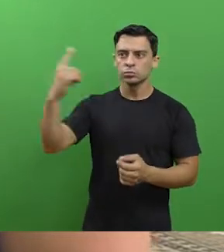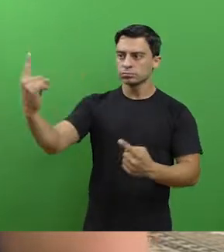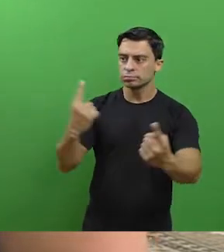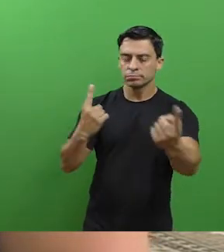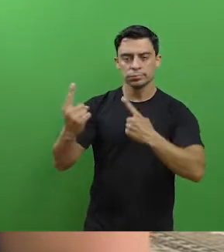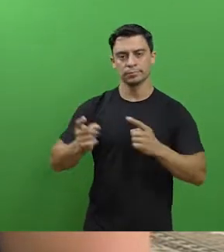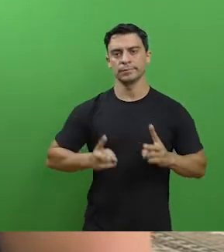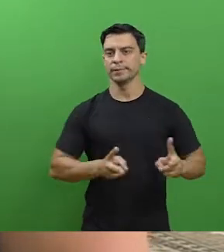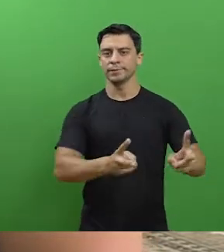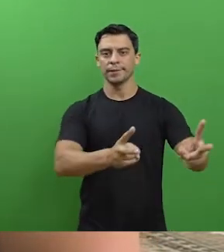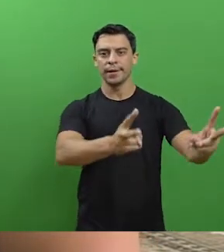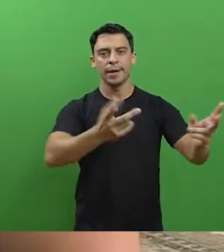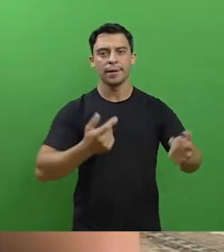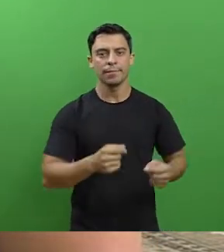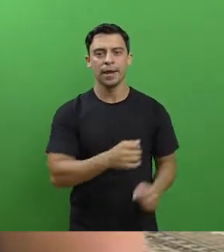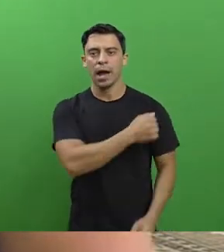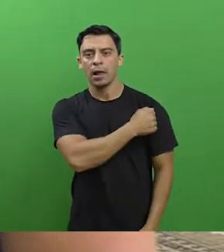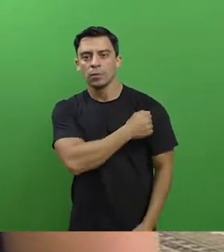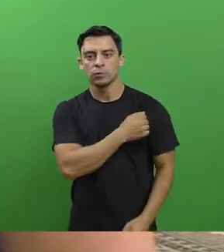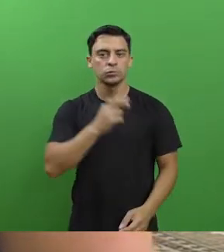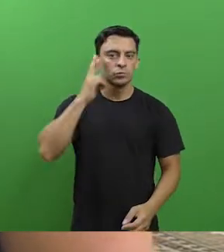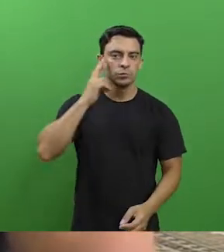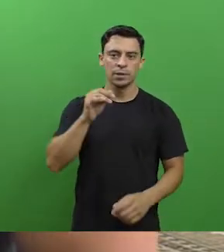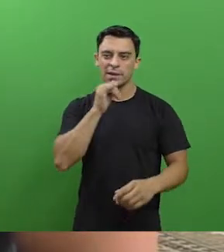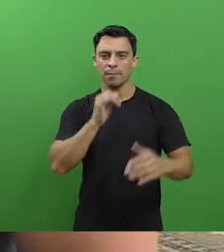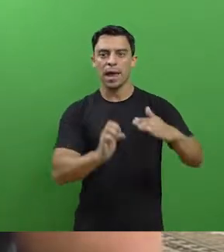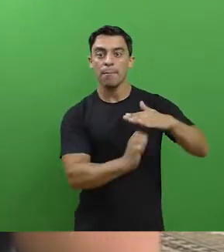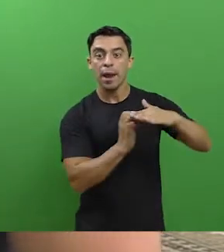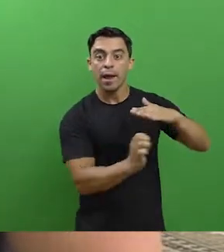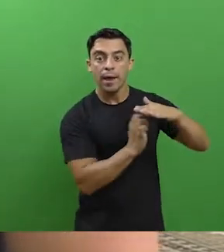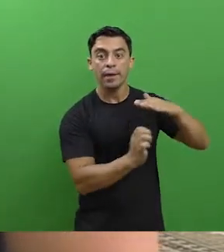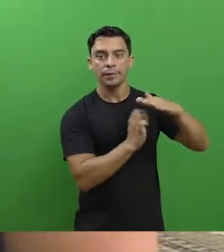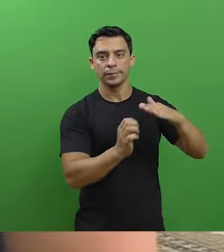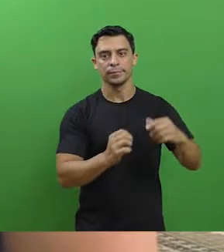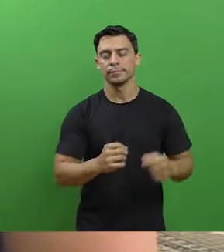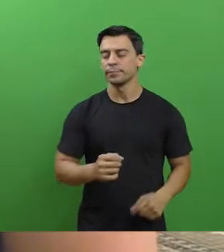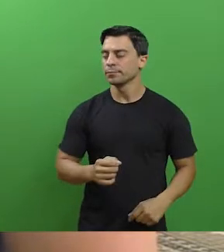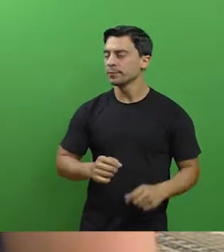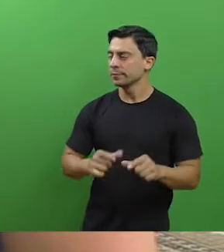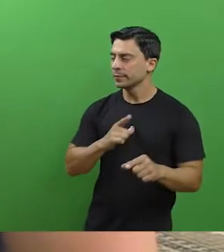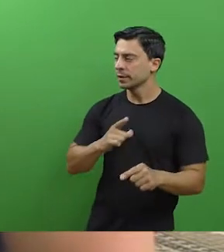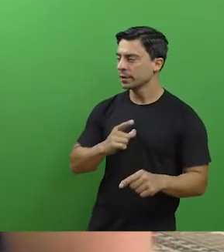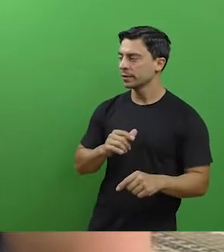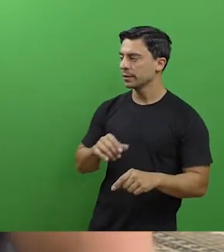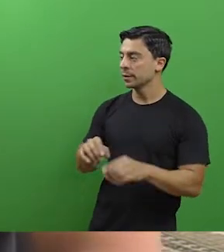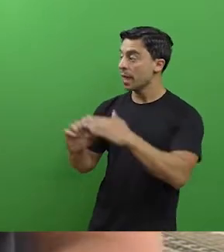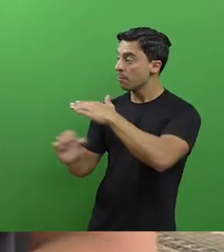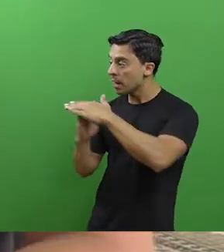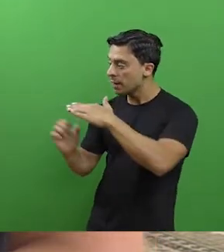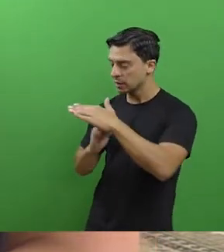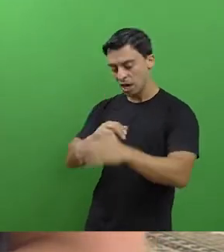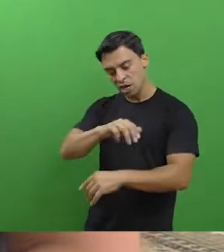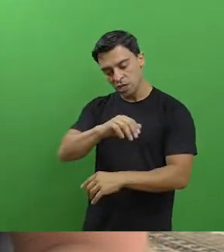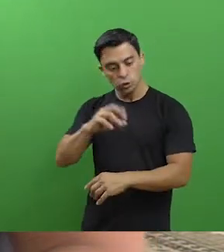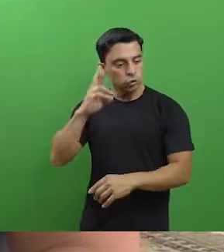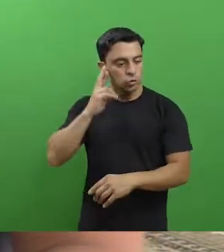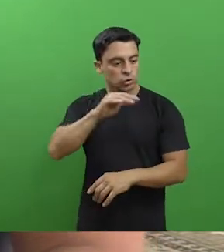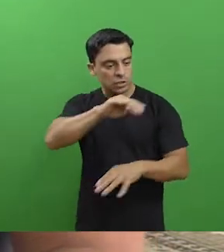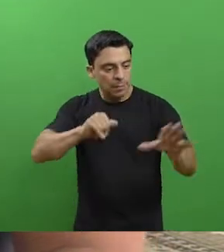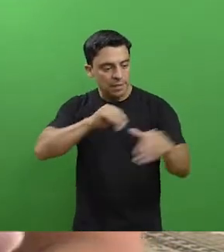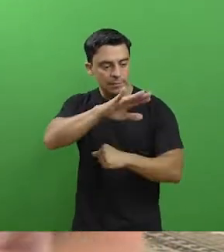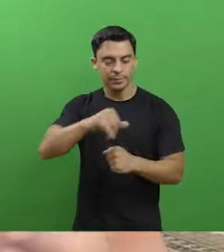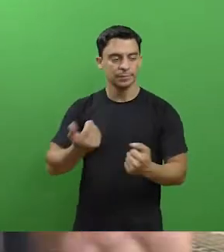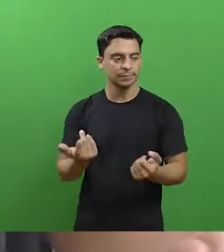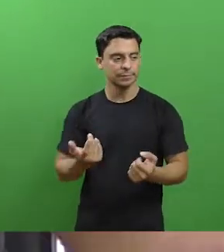nesses locais. Nas empresas... também. Tem alguma empresa também que contrata os deficientes auditivos. Só que imagina o chefe, né, ou os